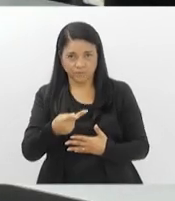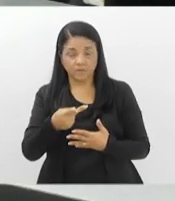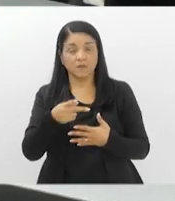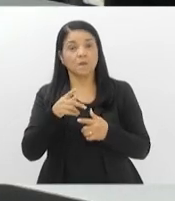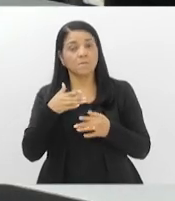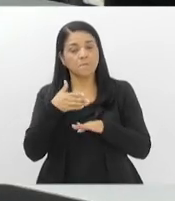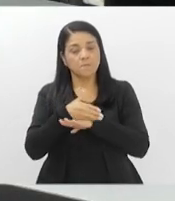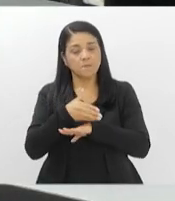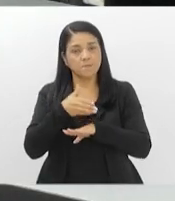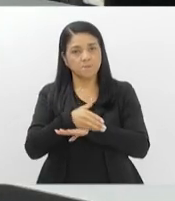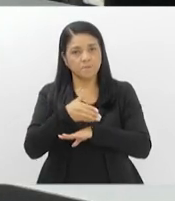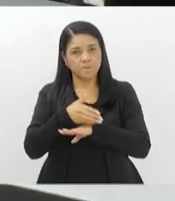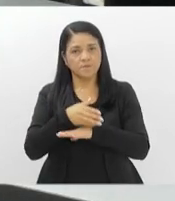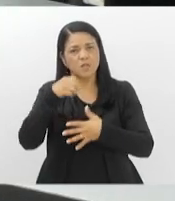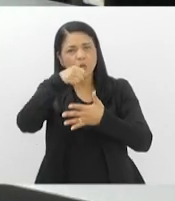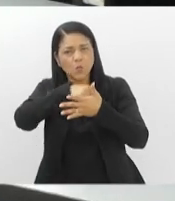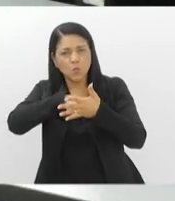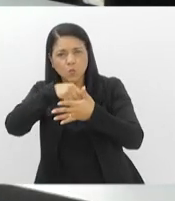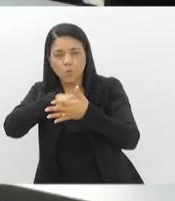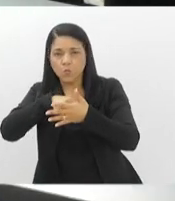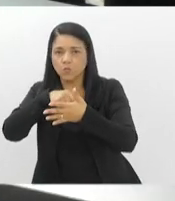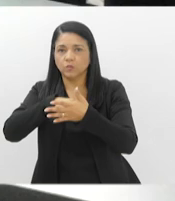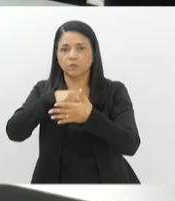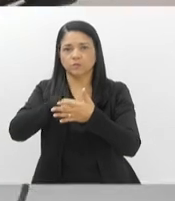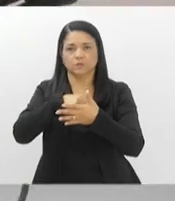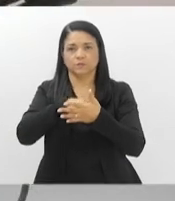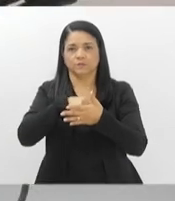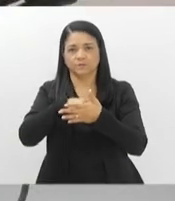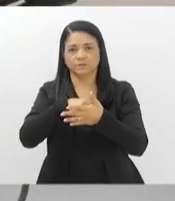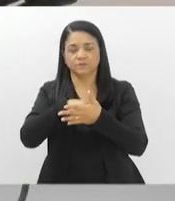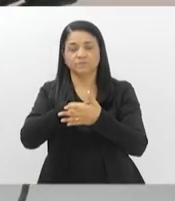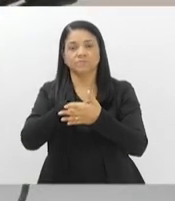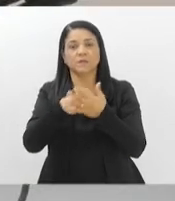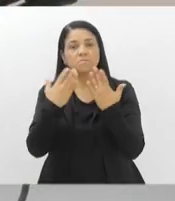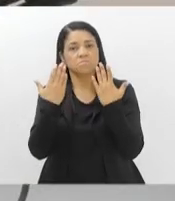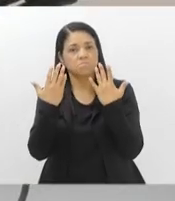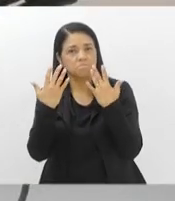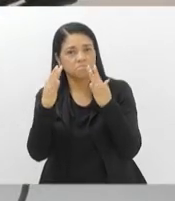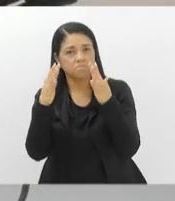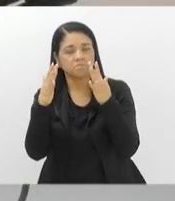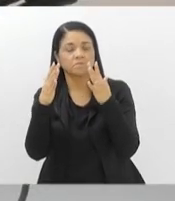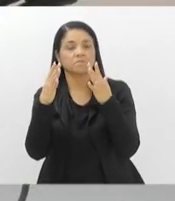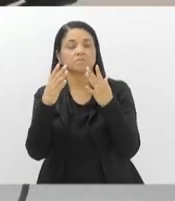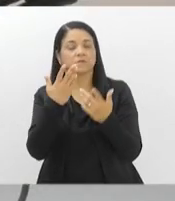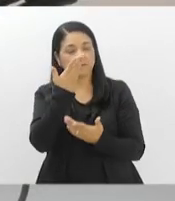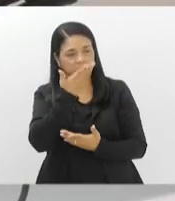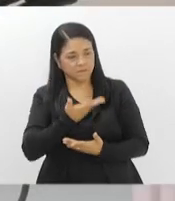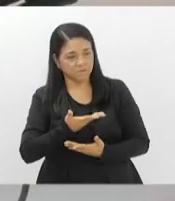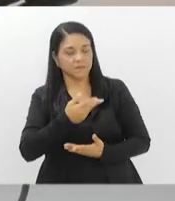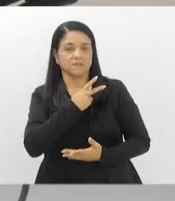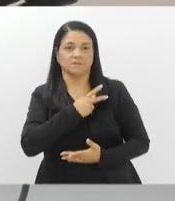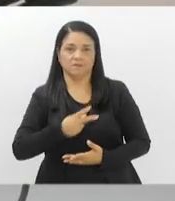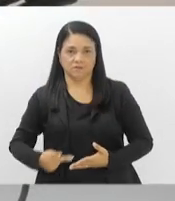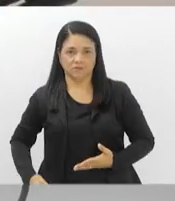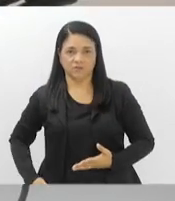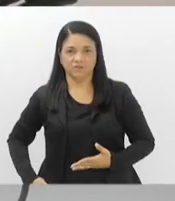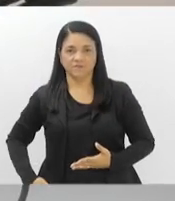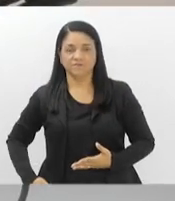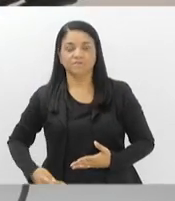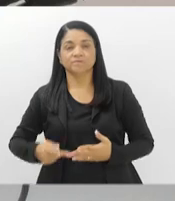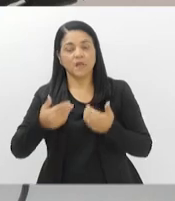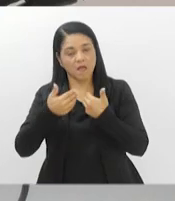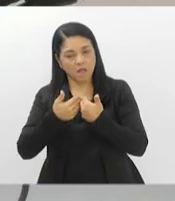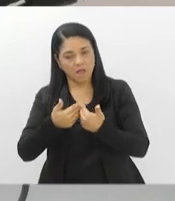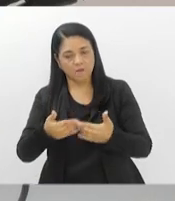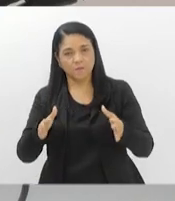particip dessa luta e parabenizar mais uma vez a vossa excelência pela abertura